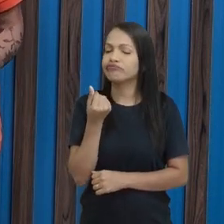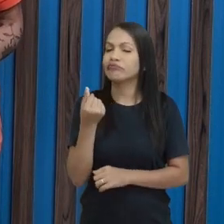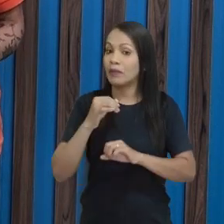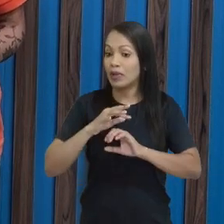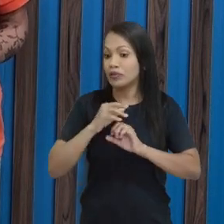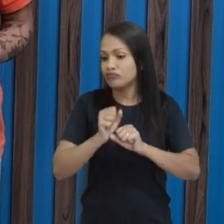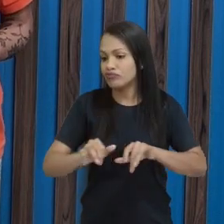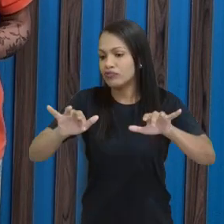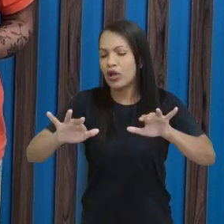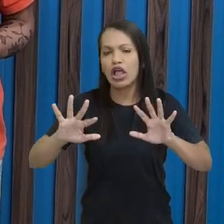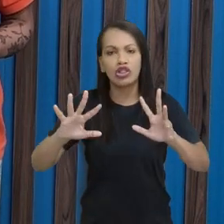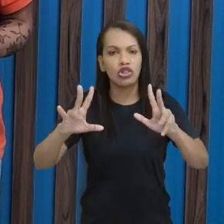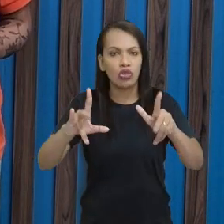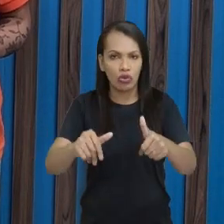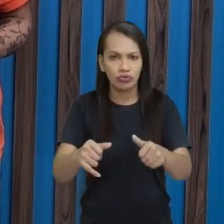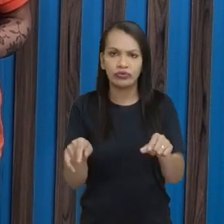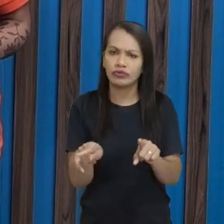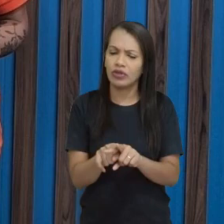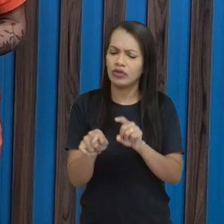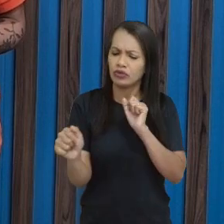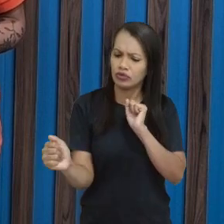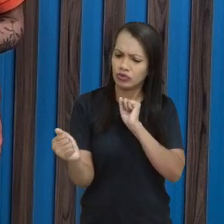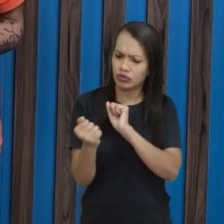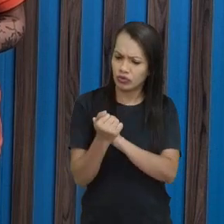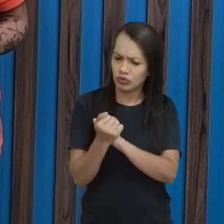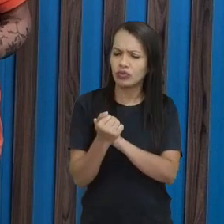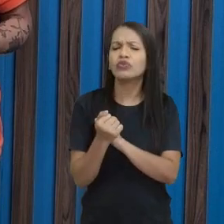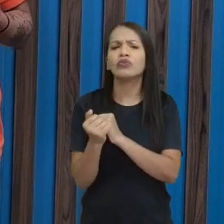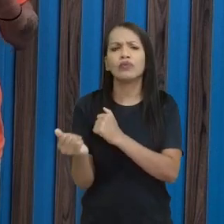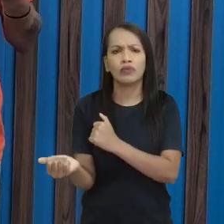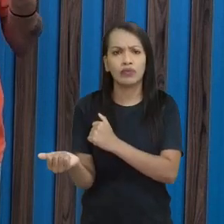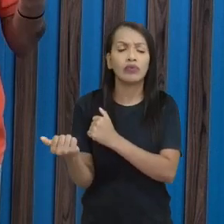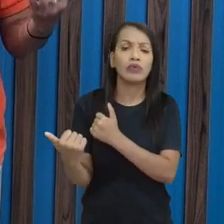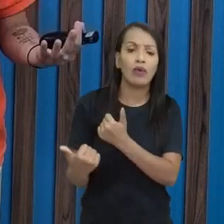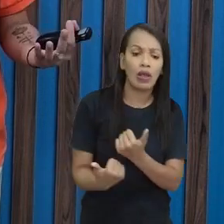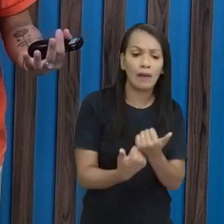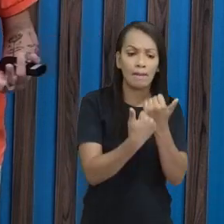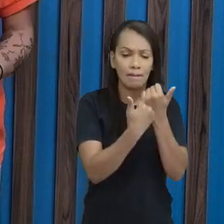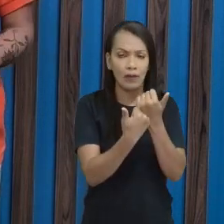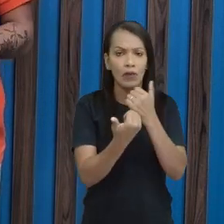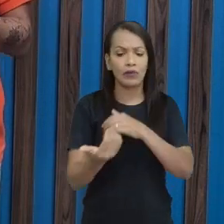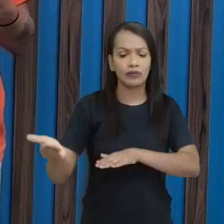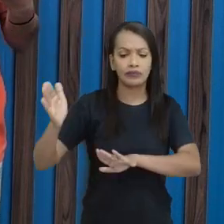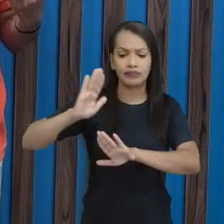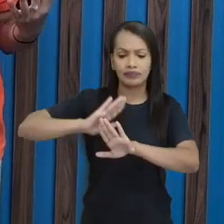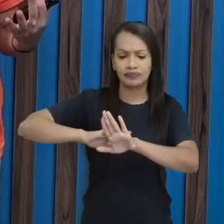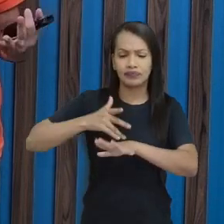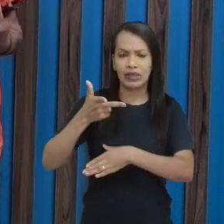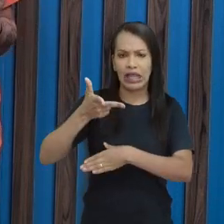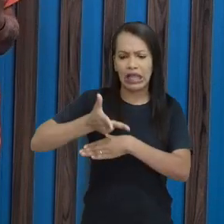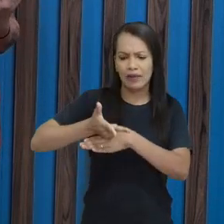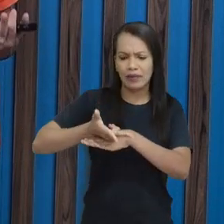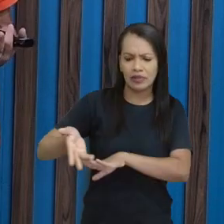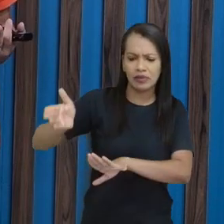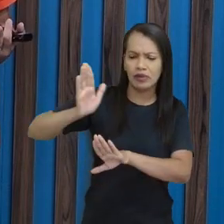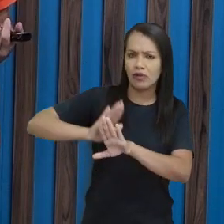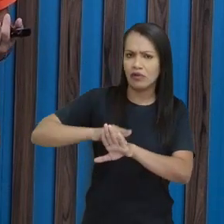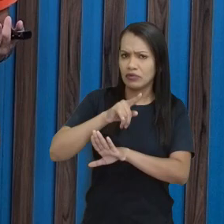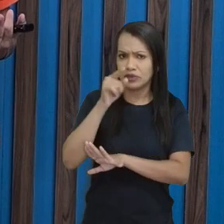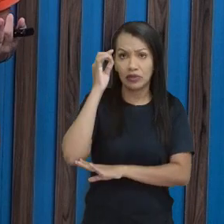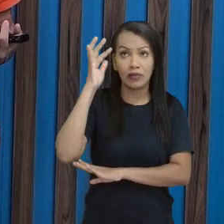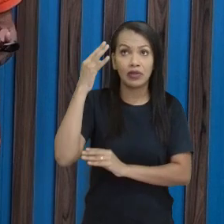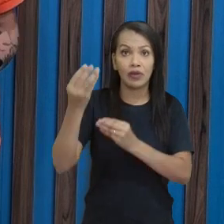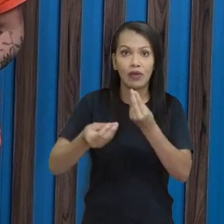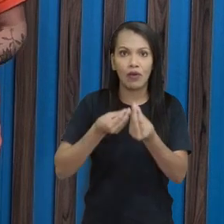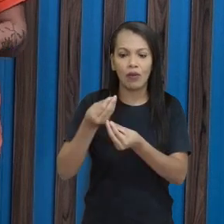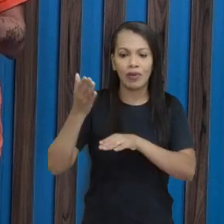também aqui para nos assessorar, dar apoio por trás das câmeras, que vocês nem imaginam como é a correria aqui por trás